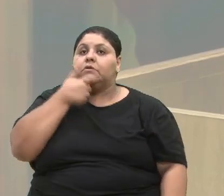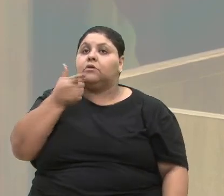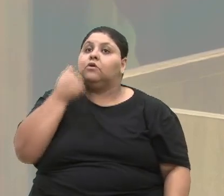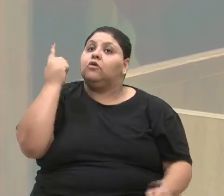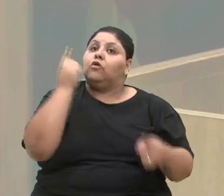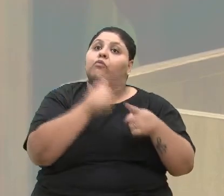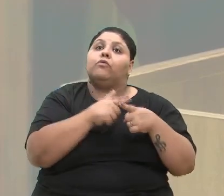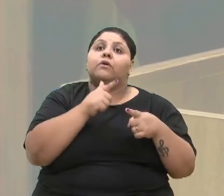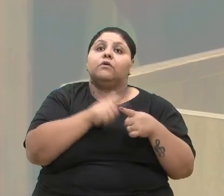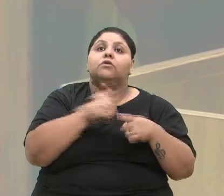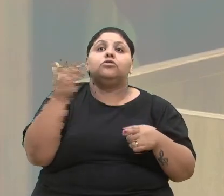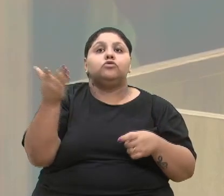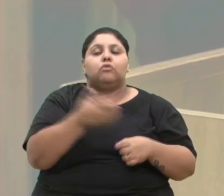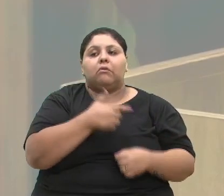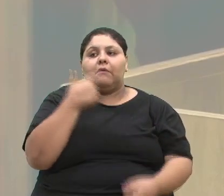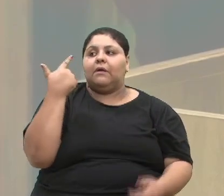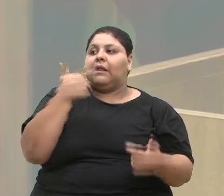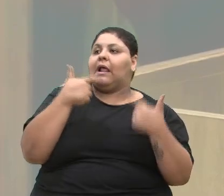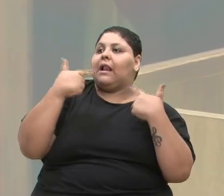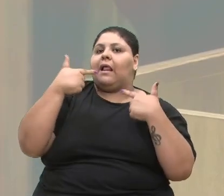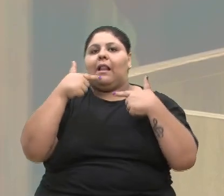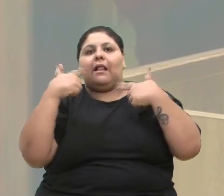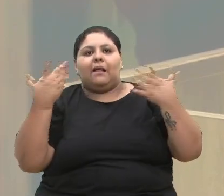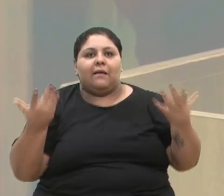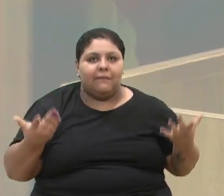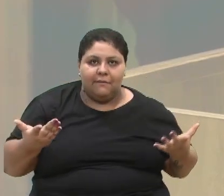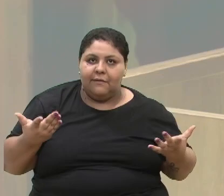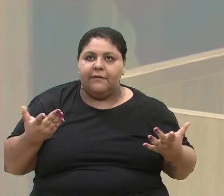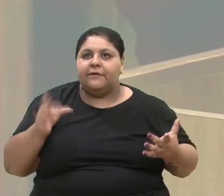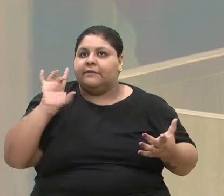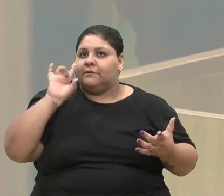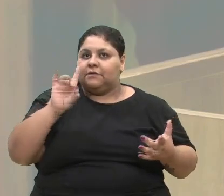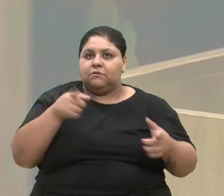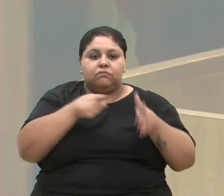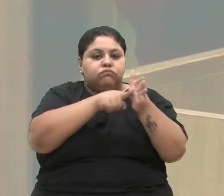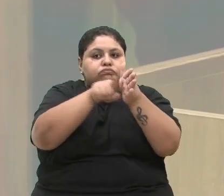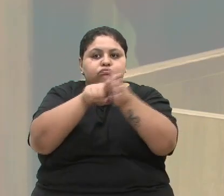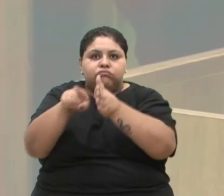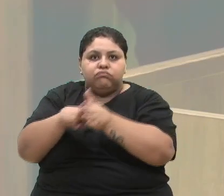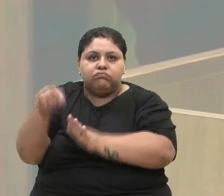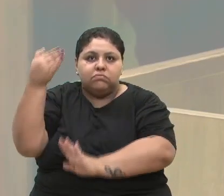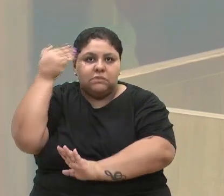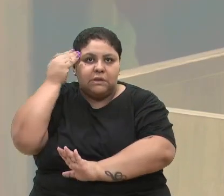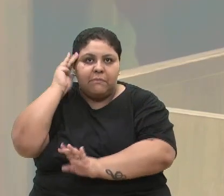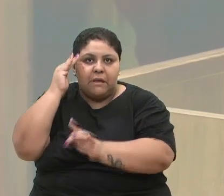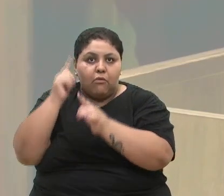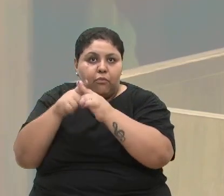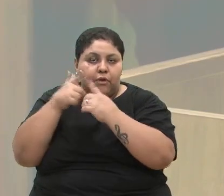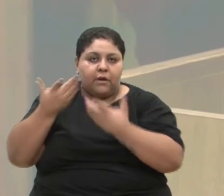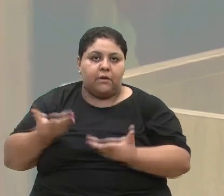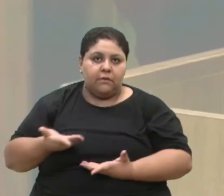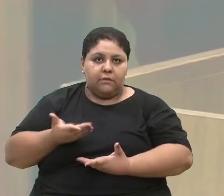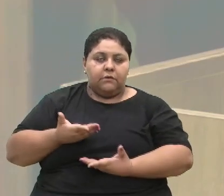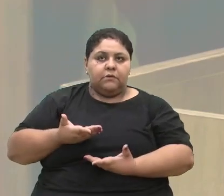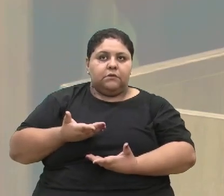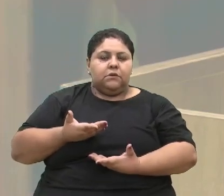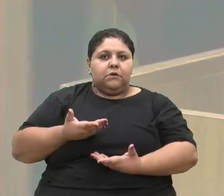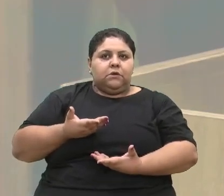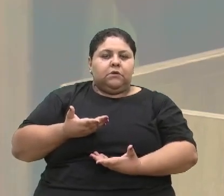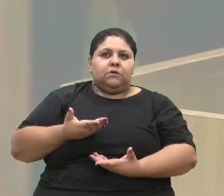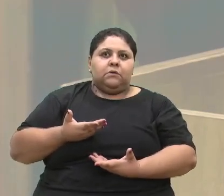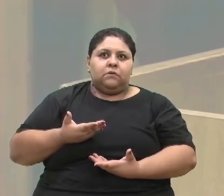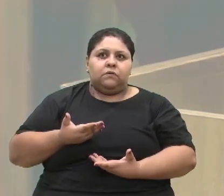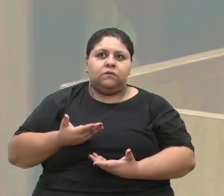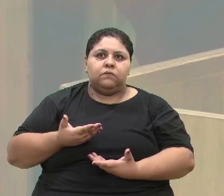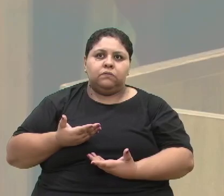aqui, daí sim, daí todo mundo ia dar risada, né? Mas é só vocês pesquisar que vocês vão saber qual foi o motivo. O